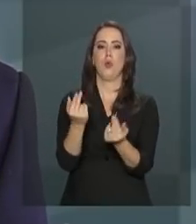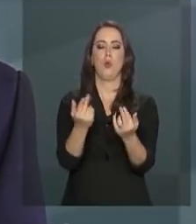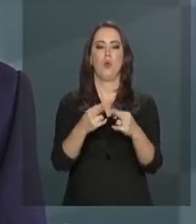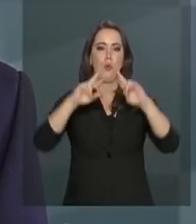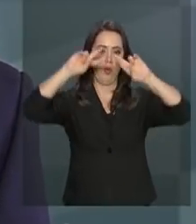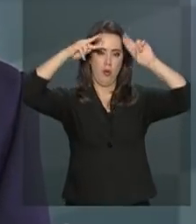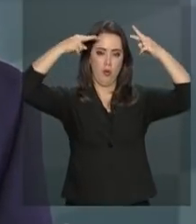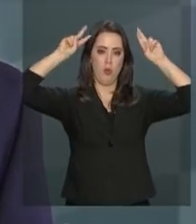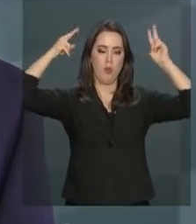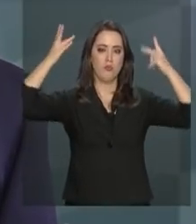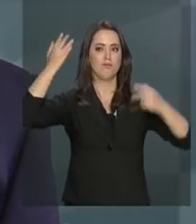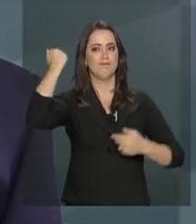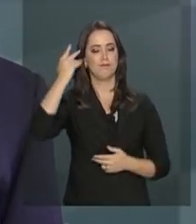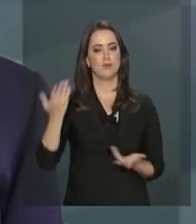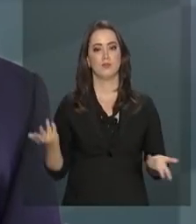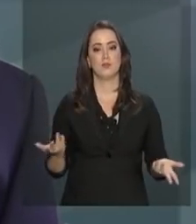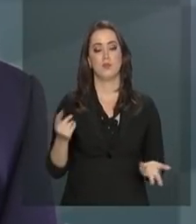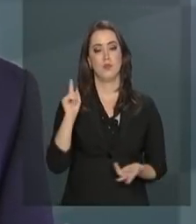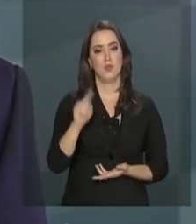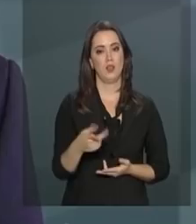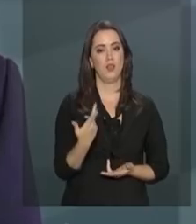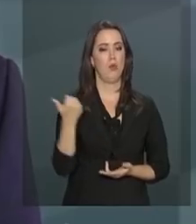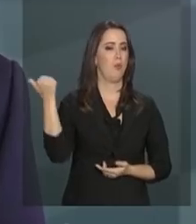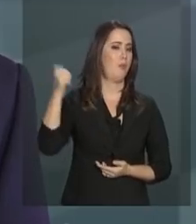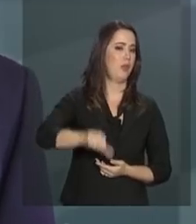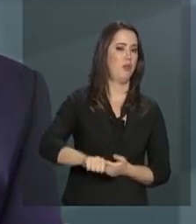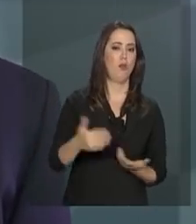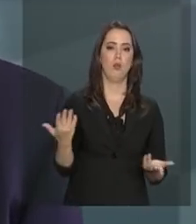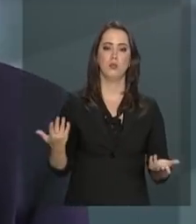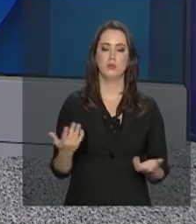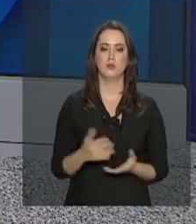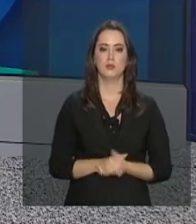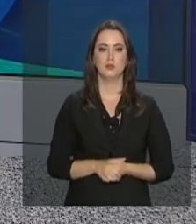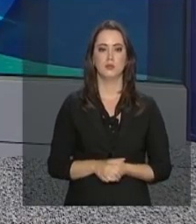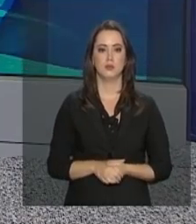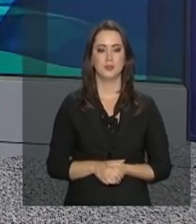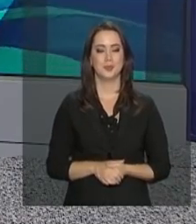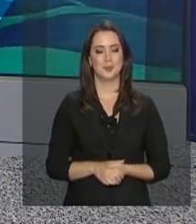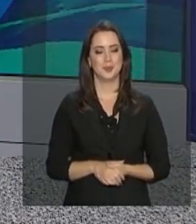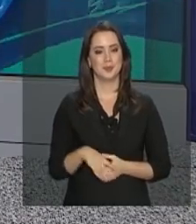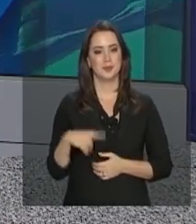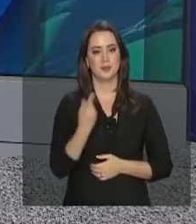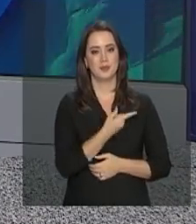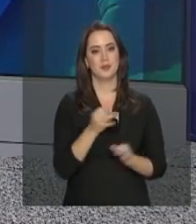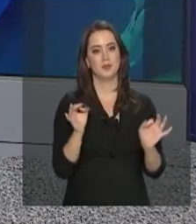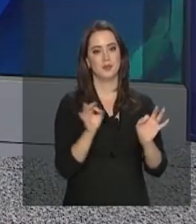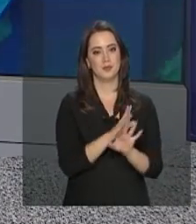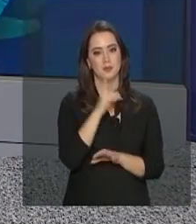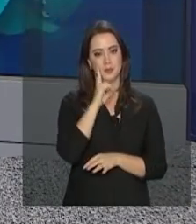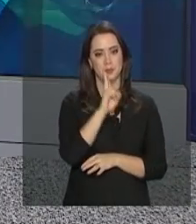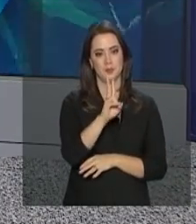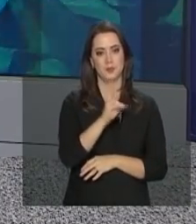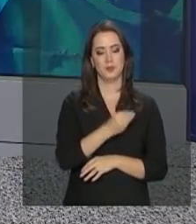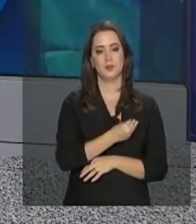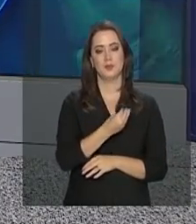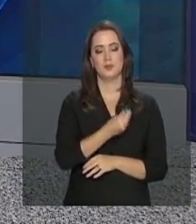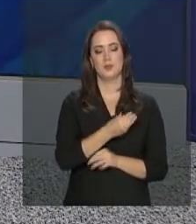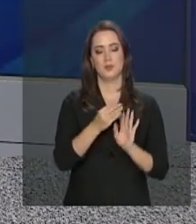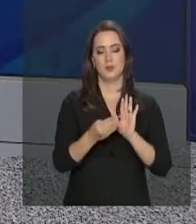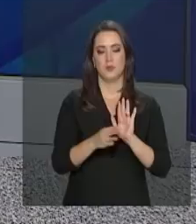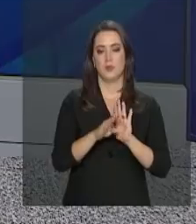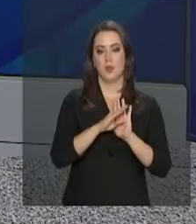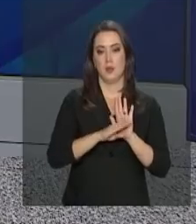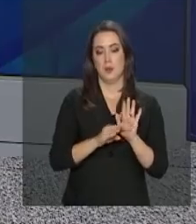esteja esteve há pouco tempo atrás e seria o pior dos quase não entendendo nós ficamos por aqui você acompanha nossa programação